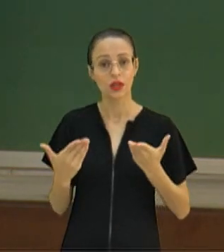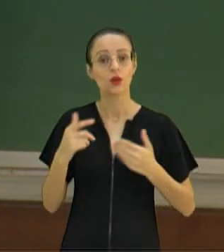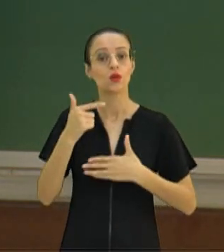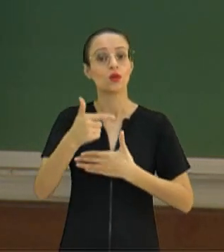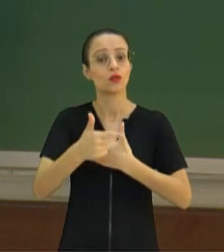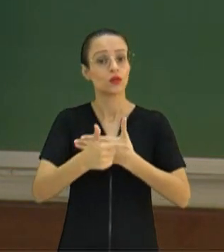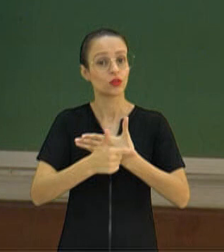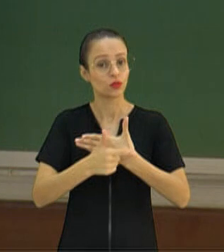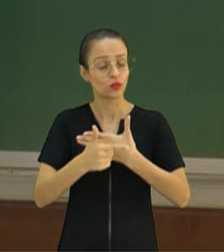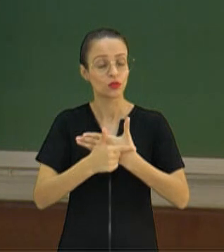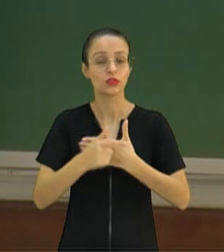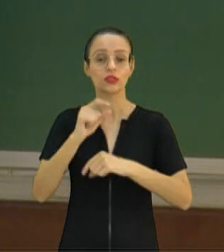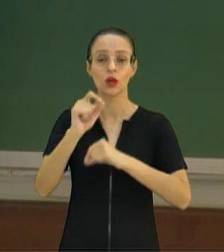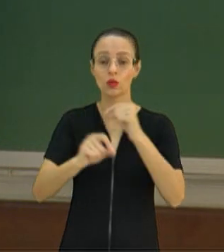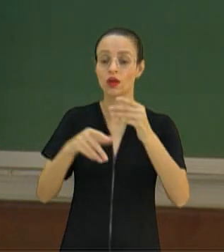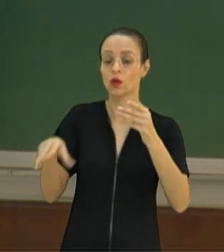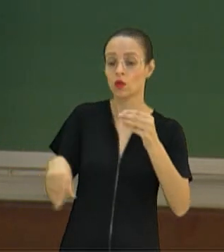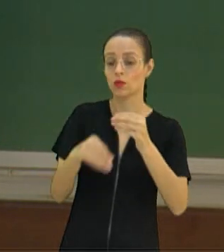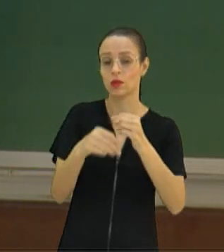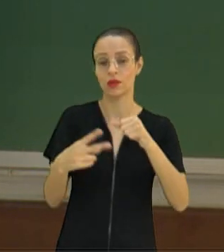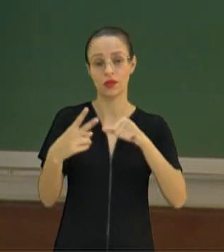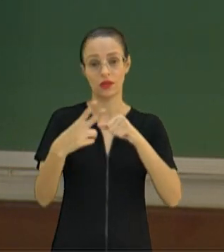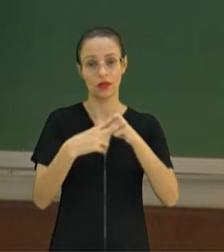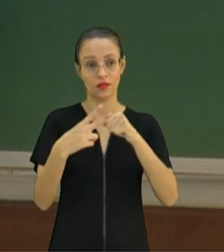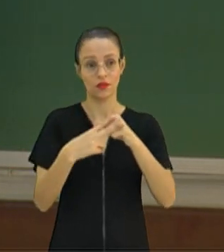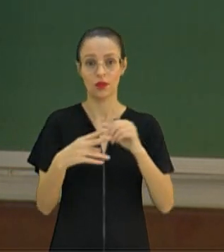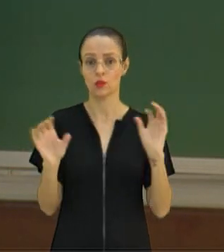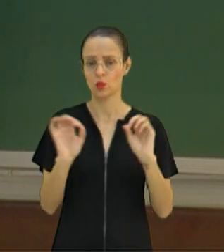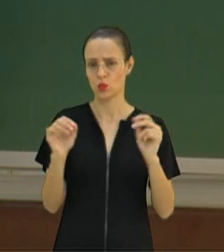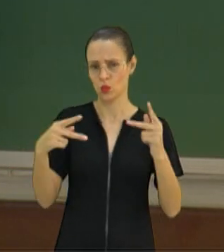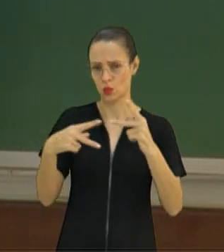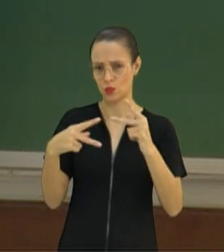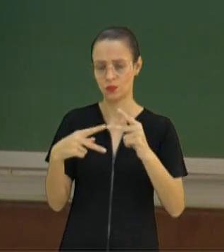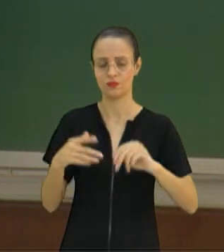temos um objeto direto, sendo a função dela.